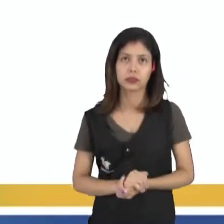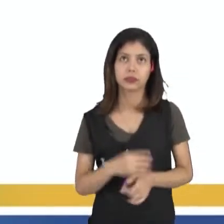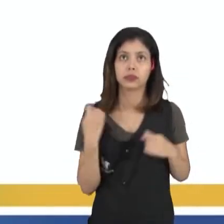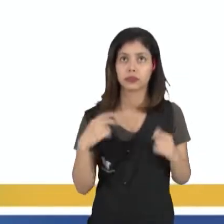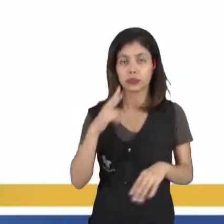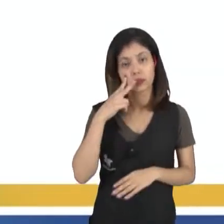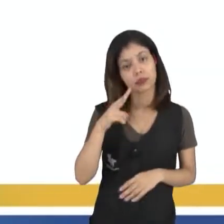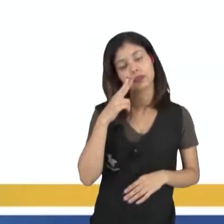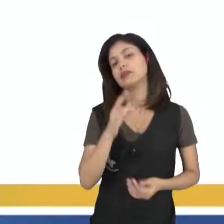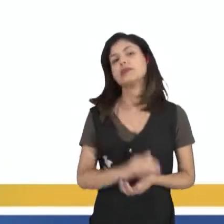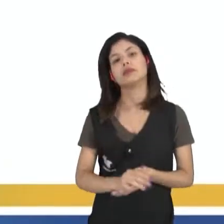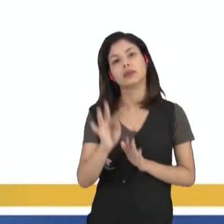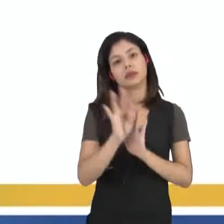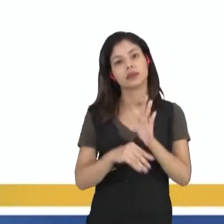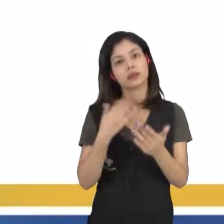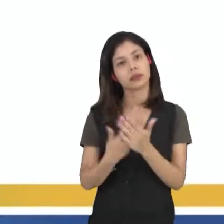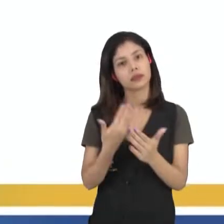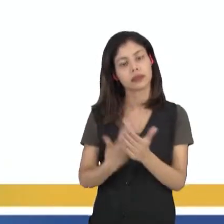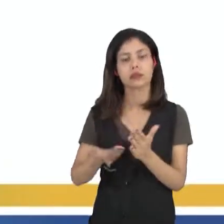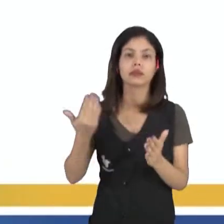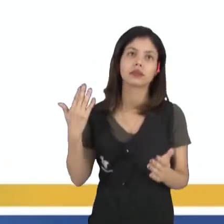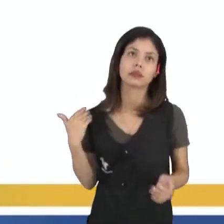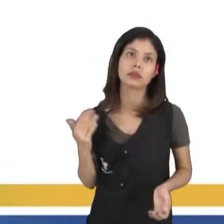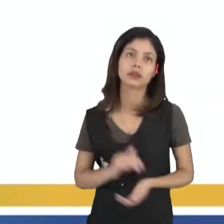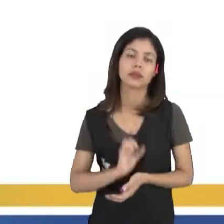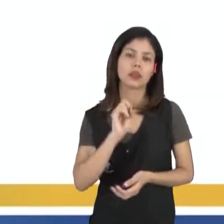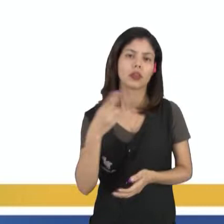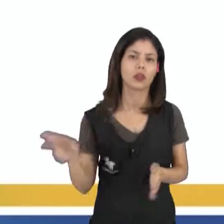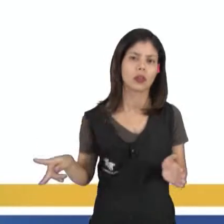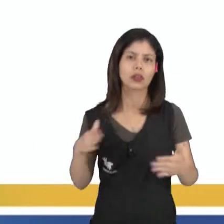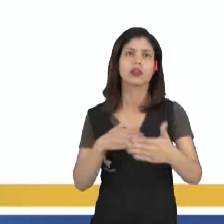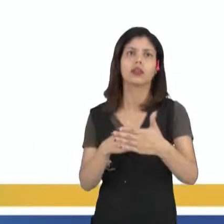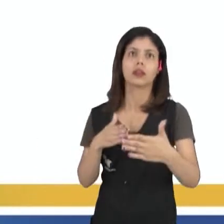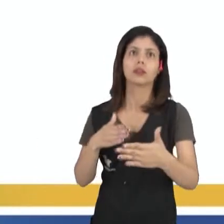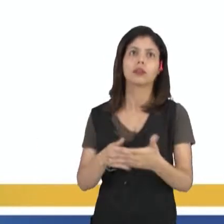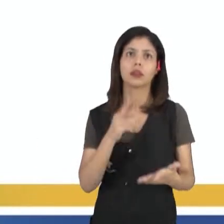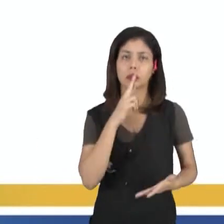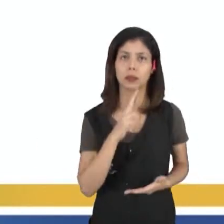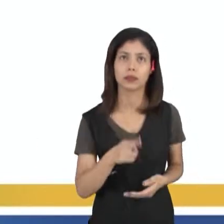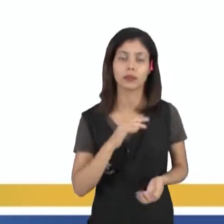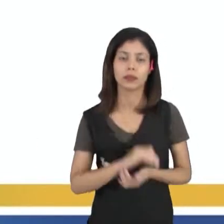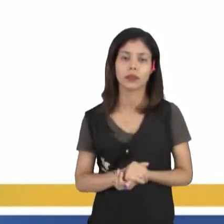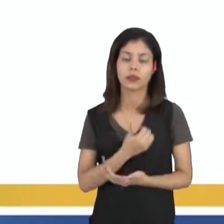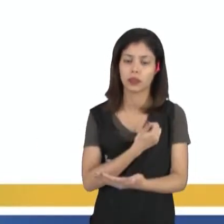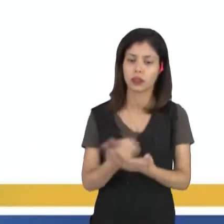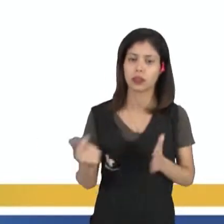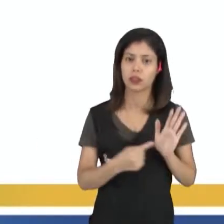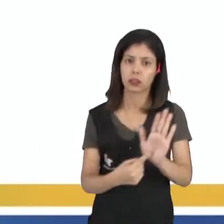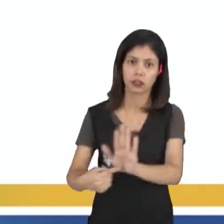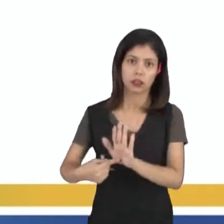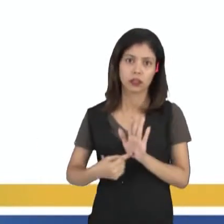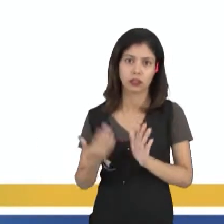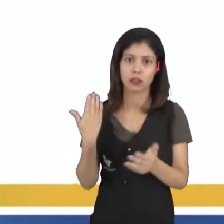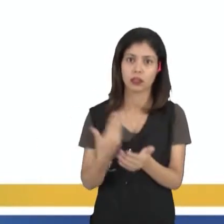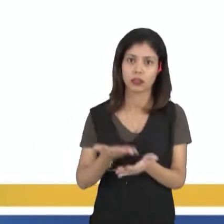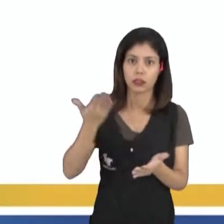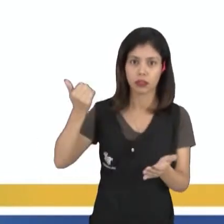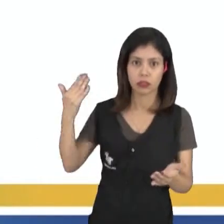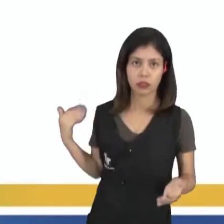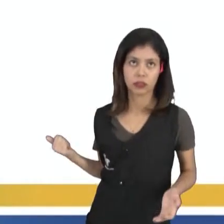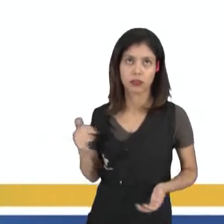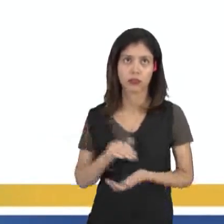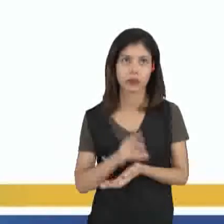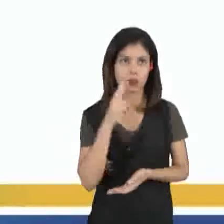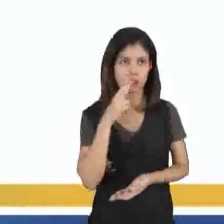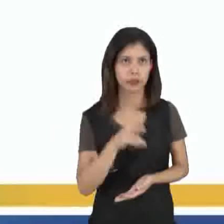que se verifica entre os textos anterior e o seguinte, ou delimita o resultado de uma ação que foi apresentada no trecho anterior.